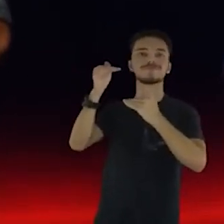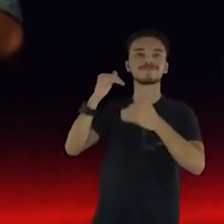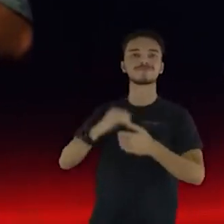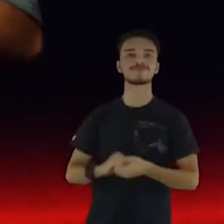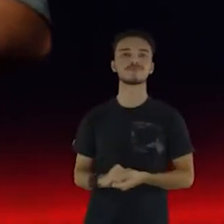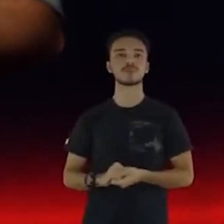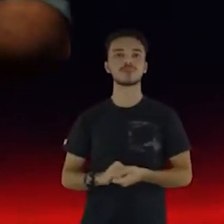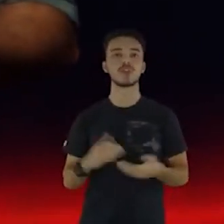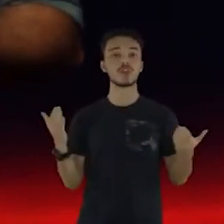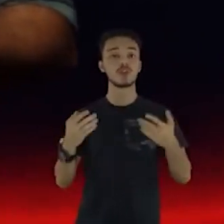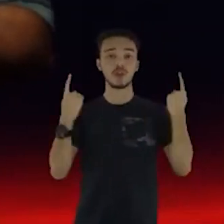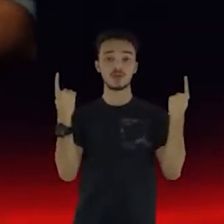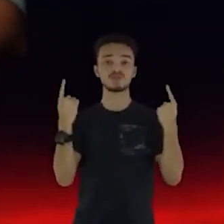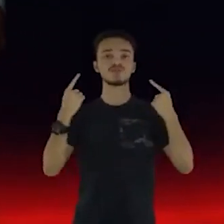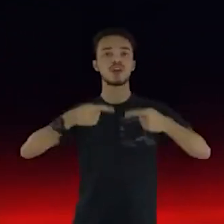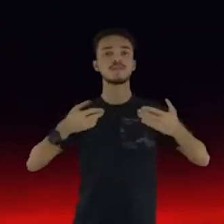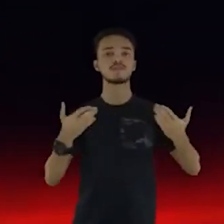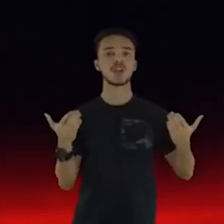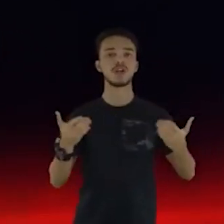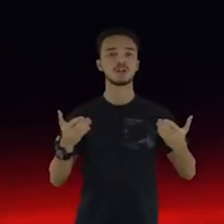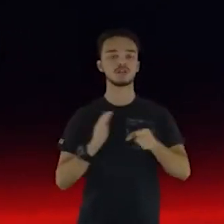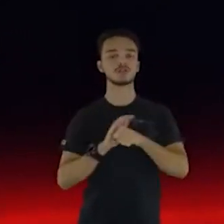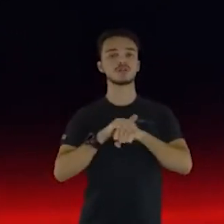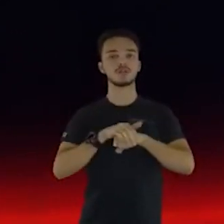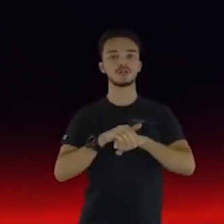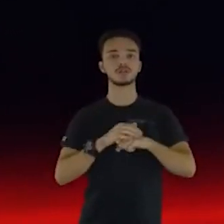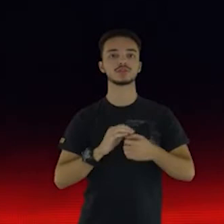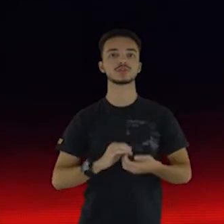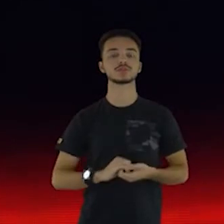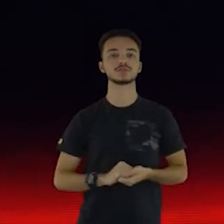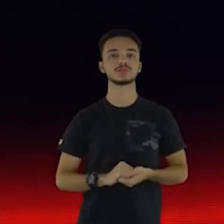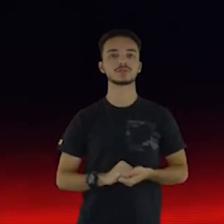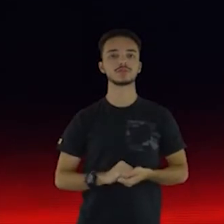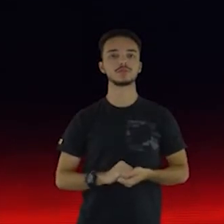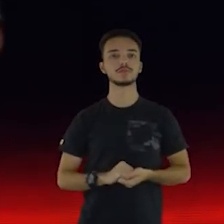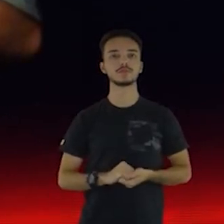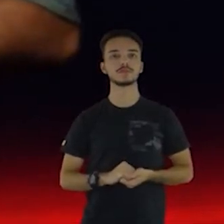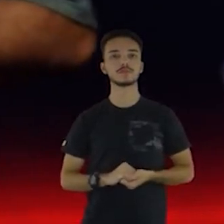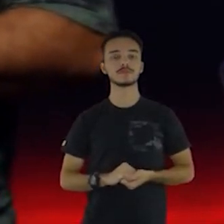E eu quero fazer um desafio com você nessa noite aqui.